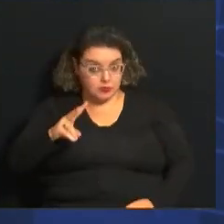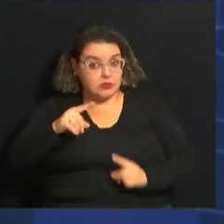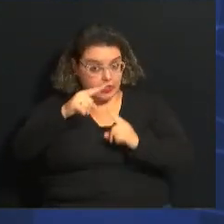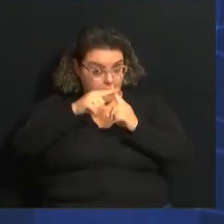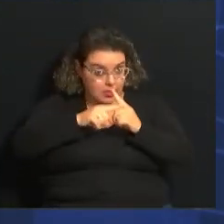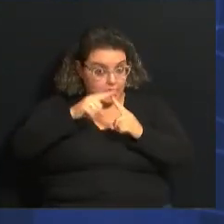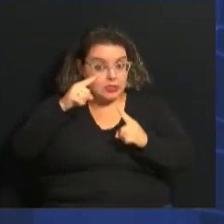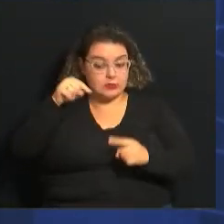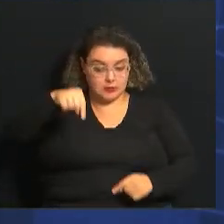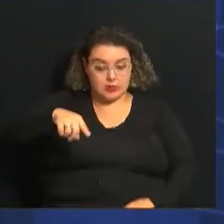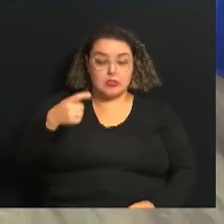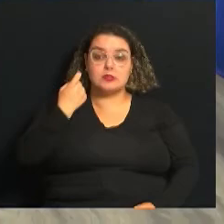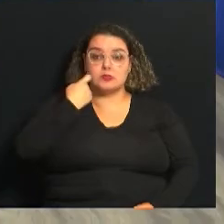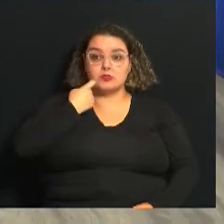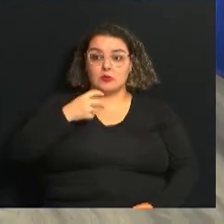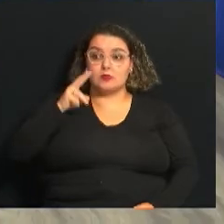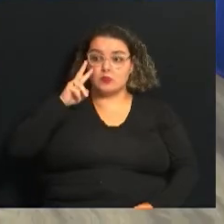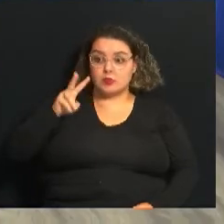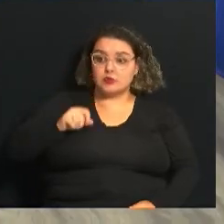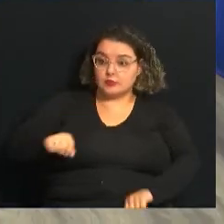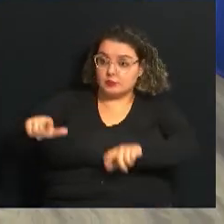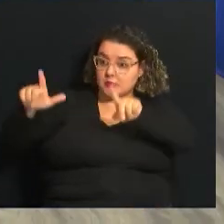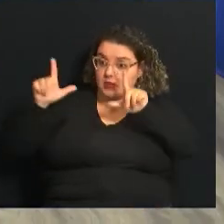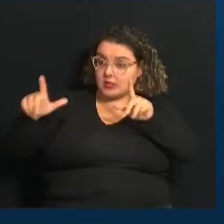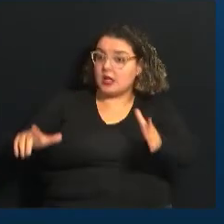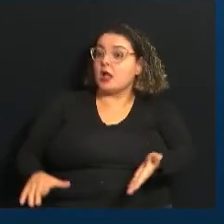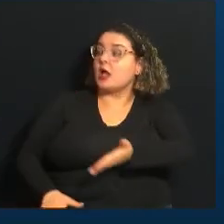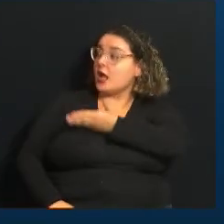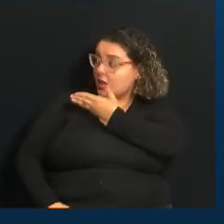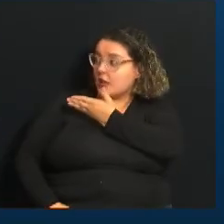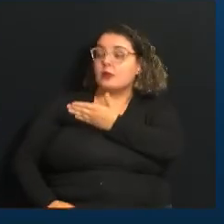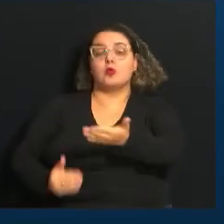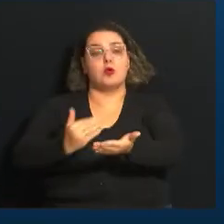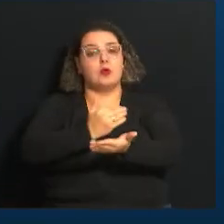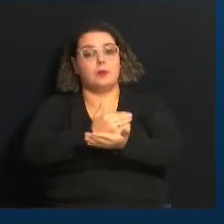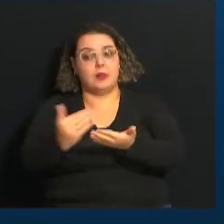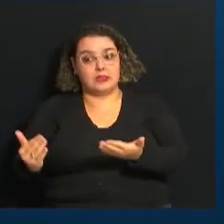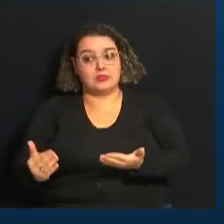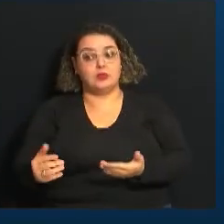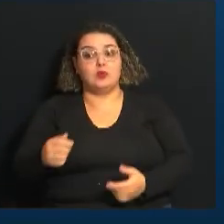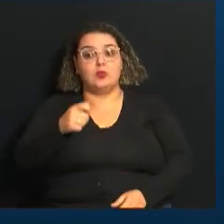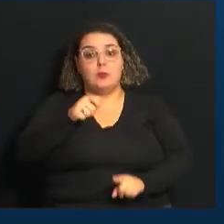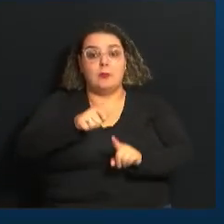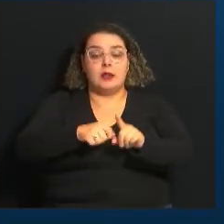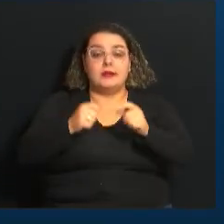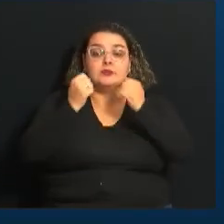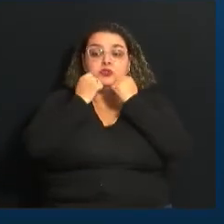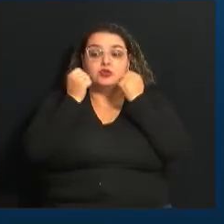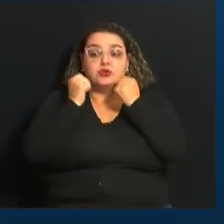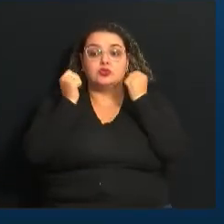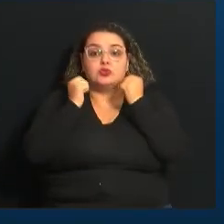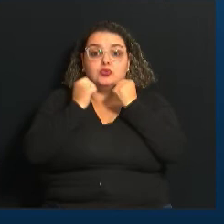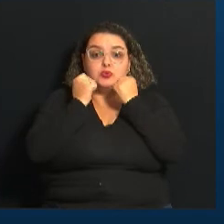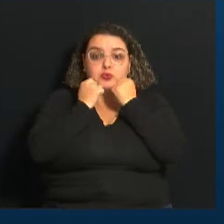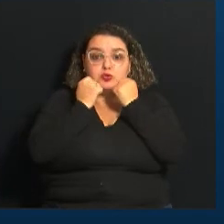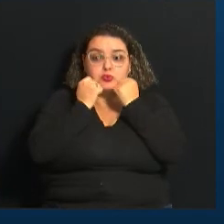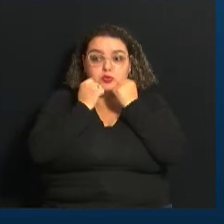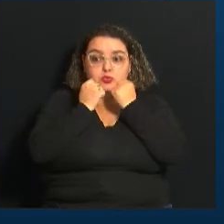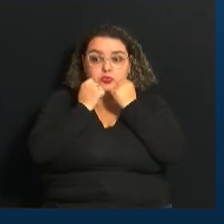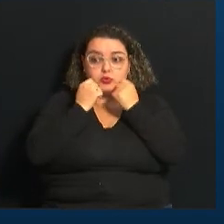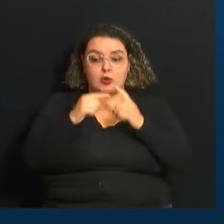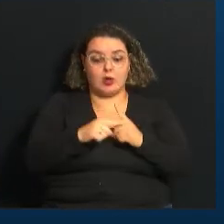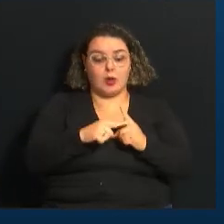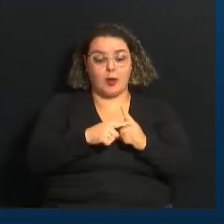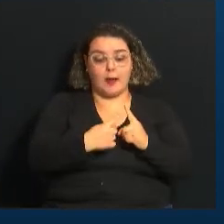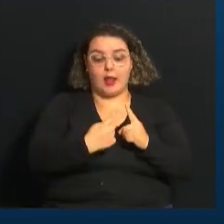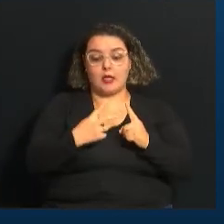esta sexta-feira? Olha só, elas já estão aqui na minha tela, então começando em este mês de julho, mínima de 15